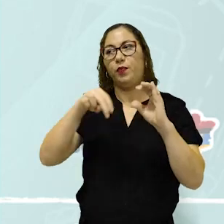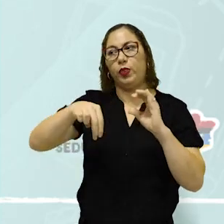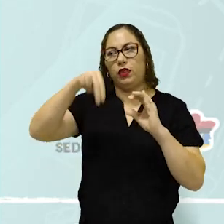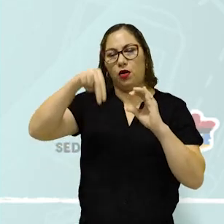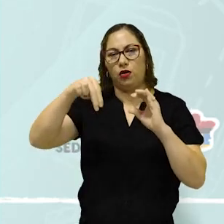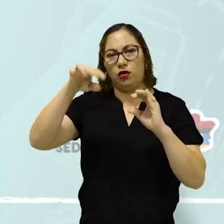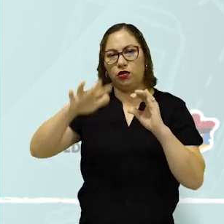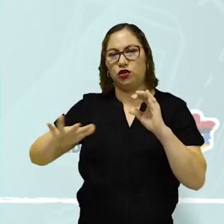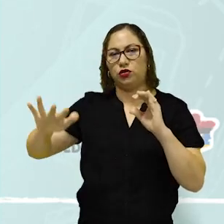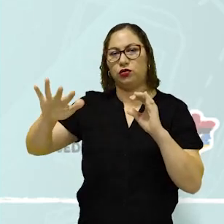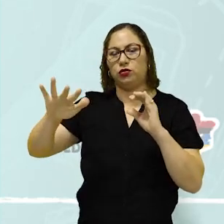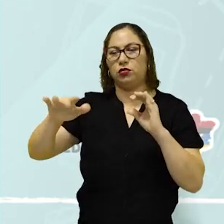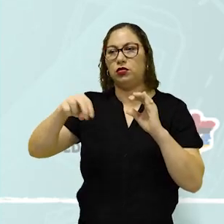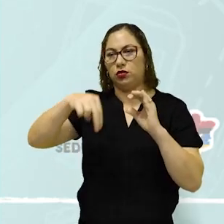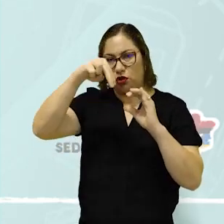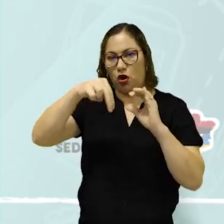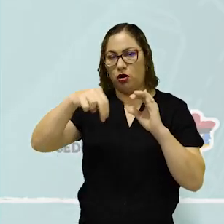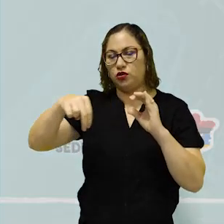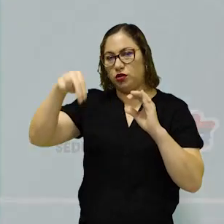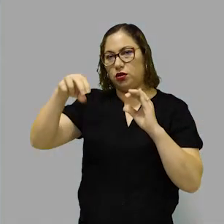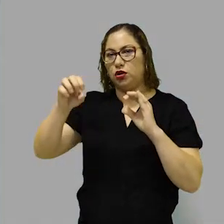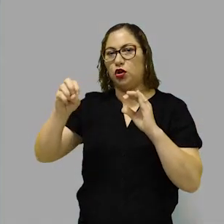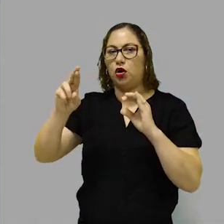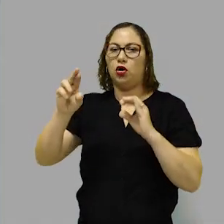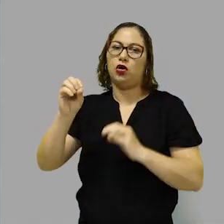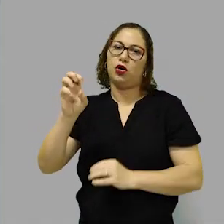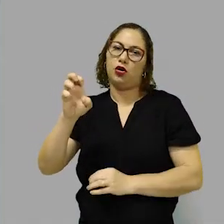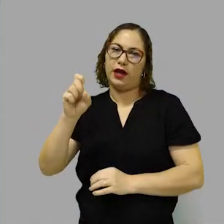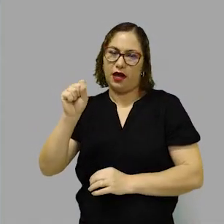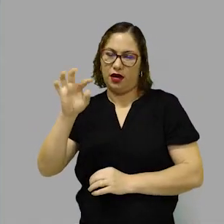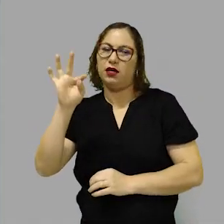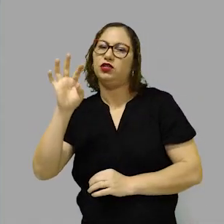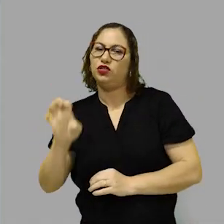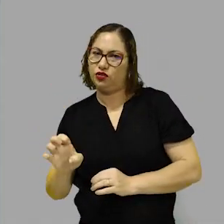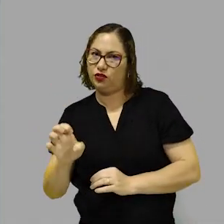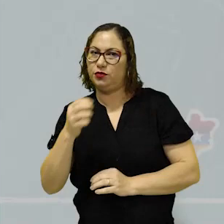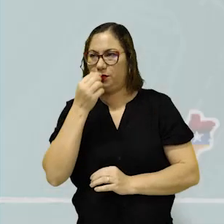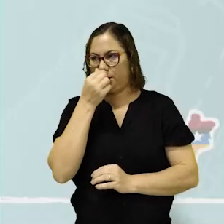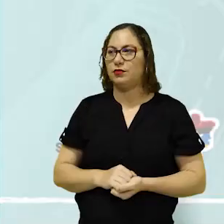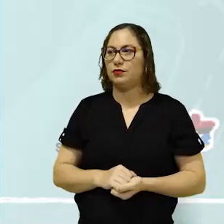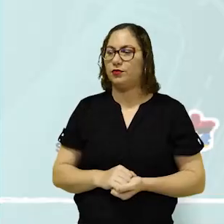norte, noroeste. Norte, noroeste.